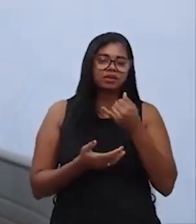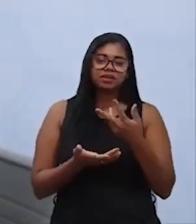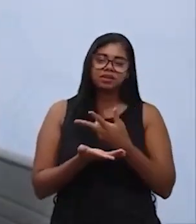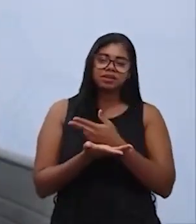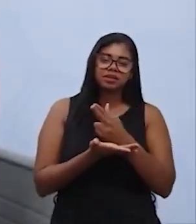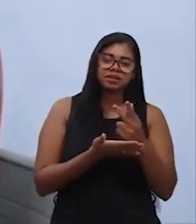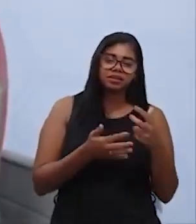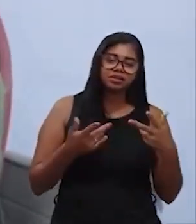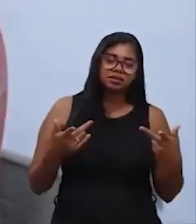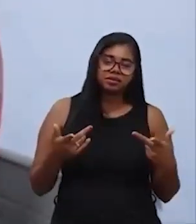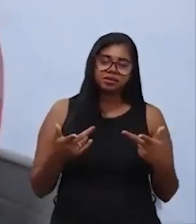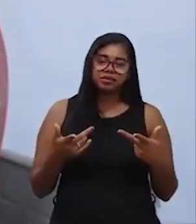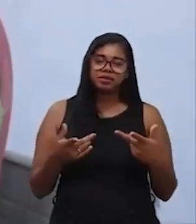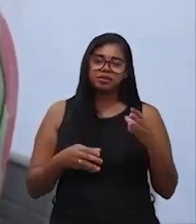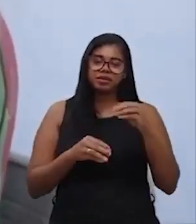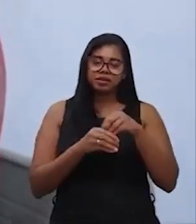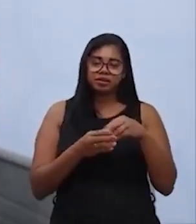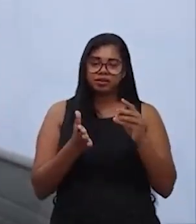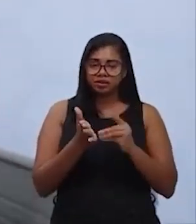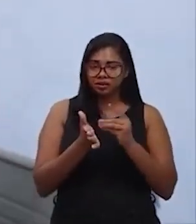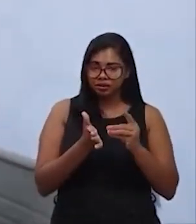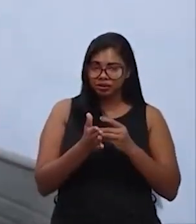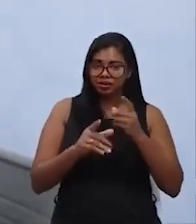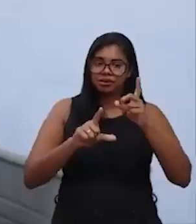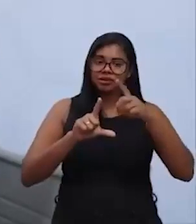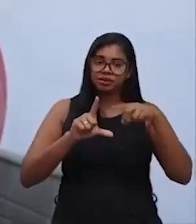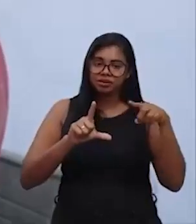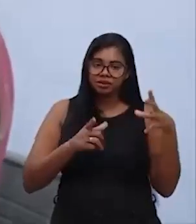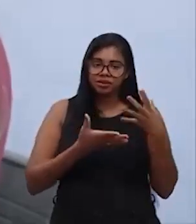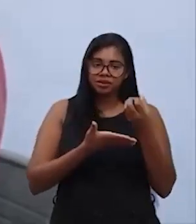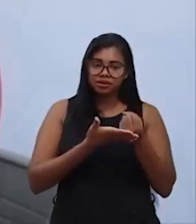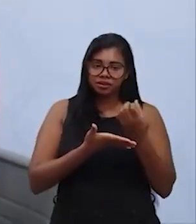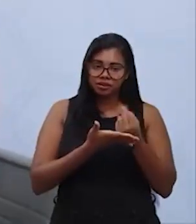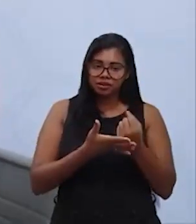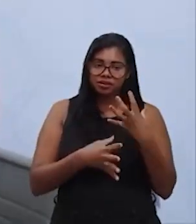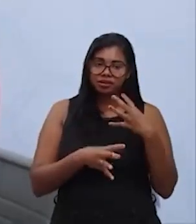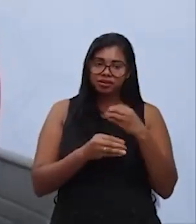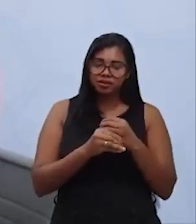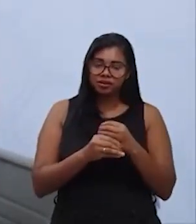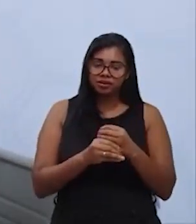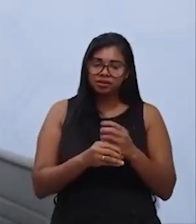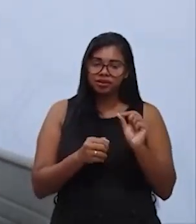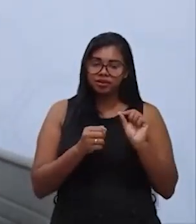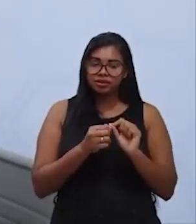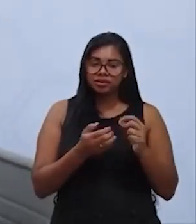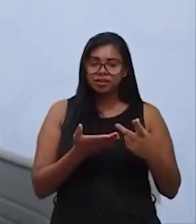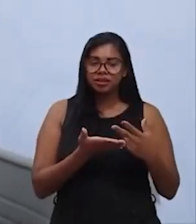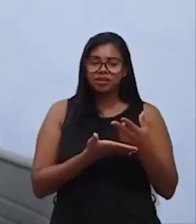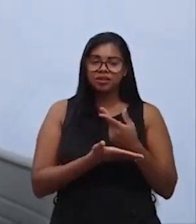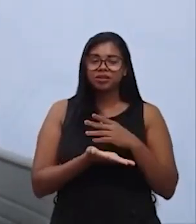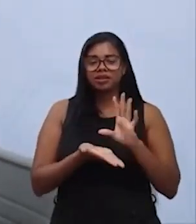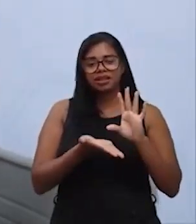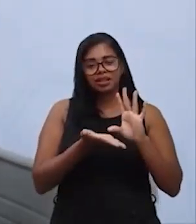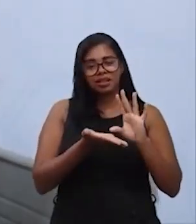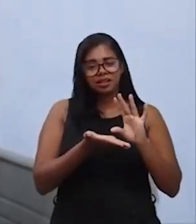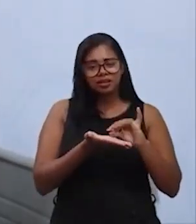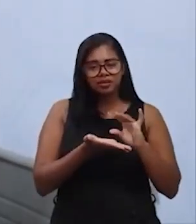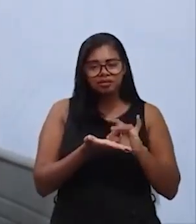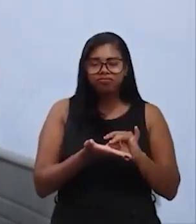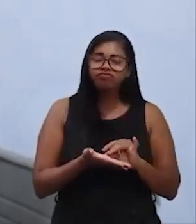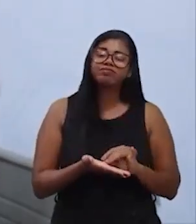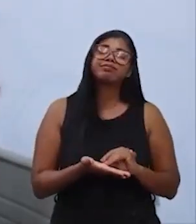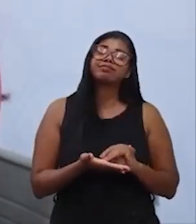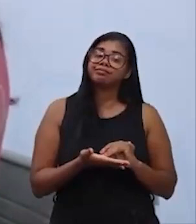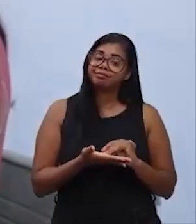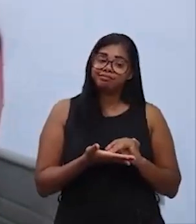quando a gente vem para design gráfico, que utiliza todos os softwares, esse fazer, cortar, colar, ele é tudo com